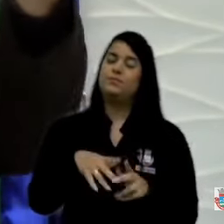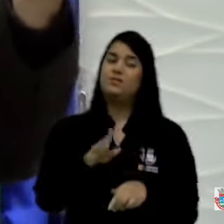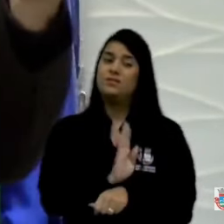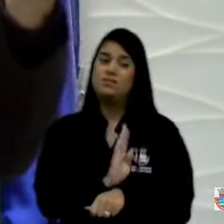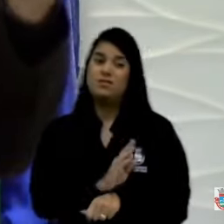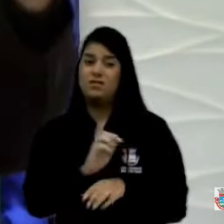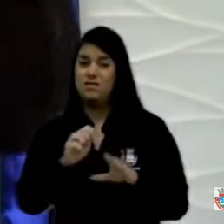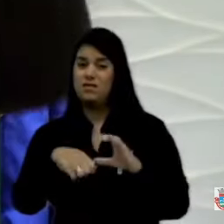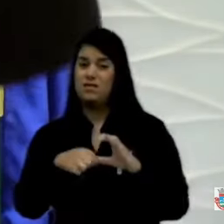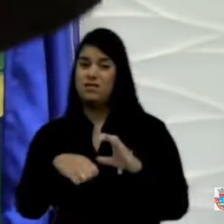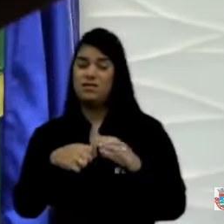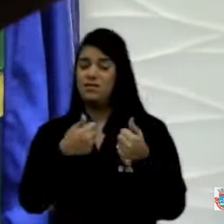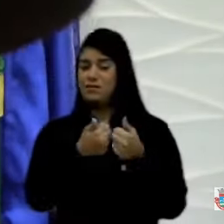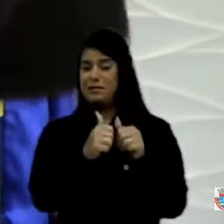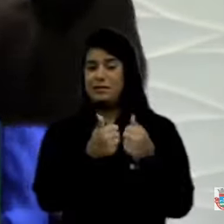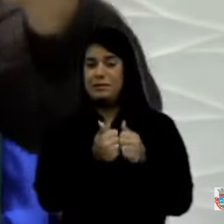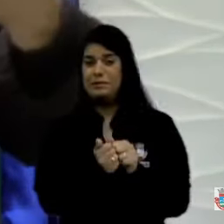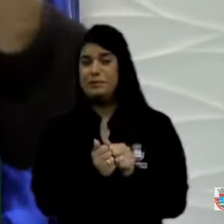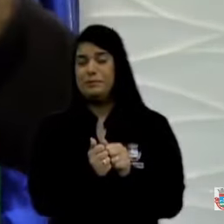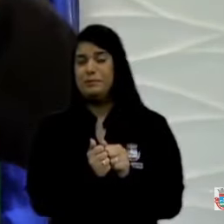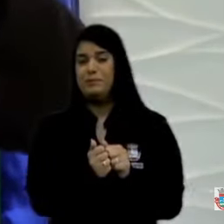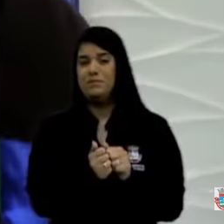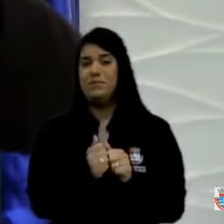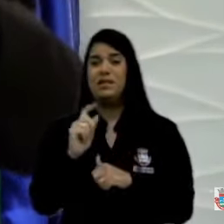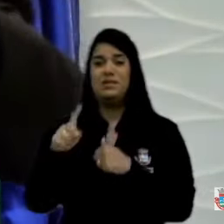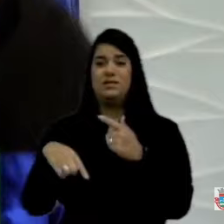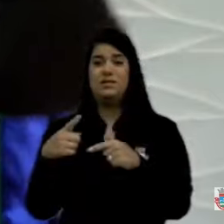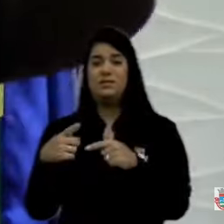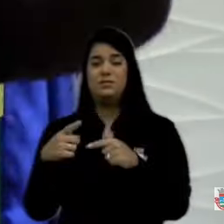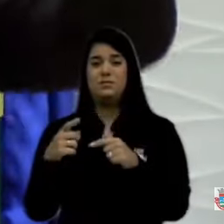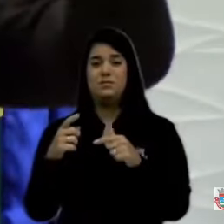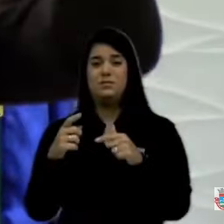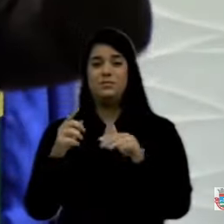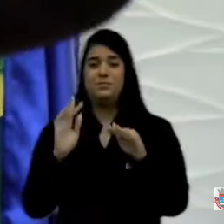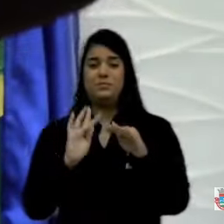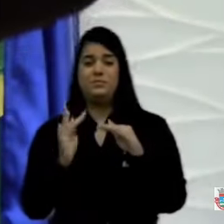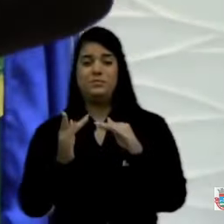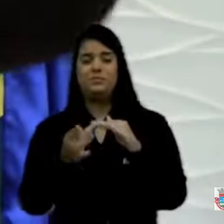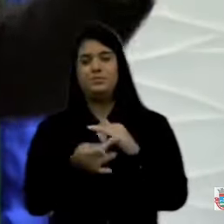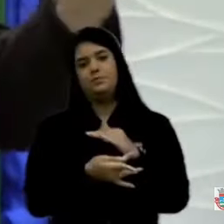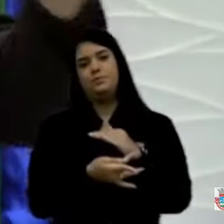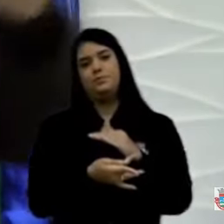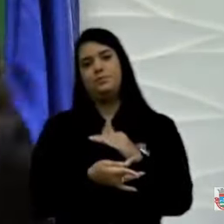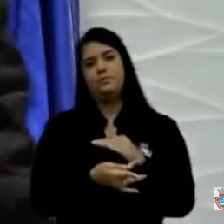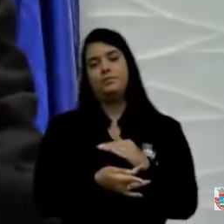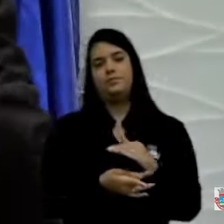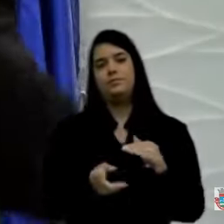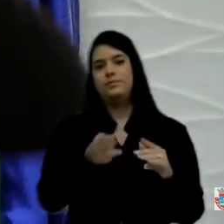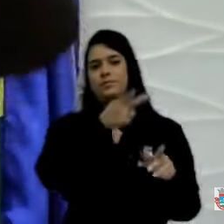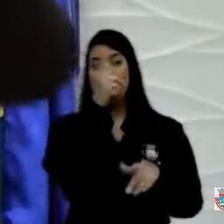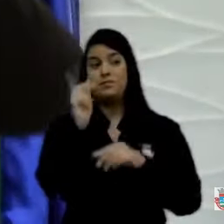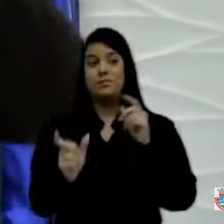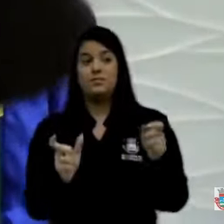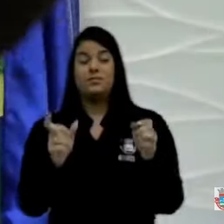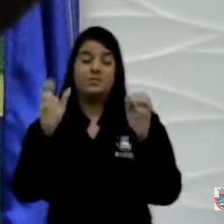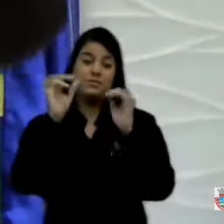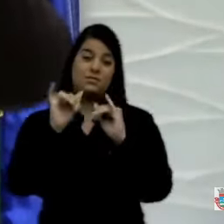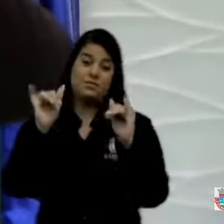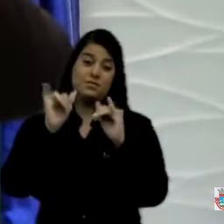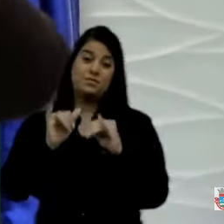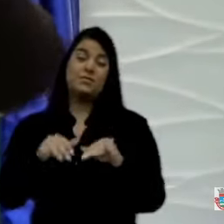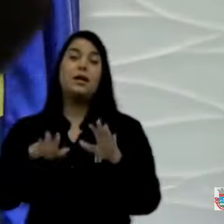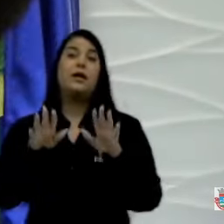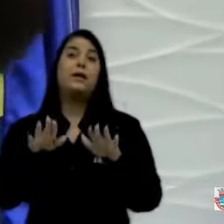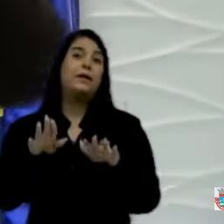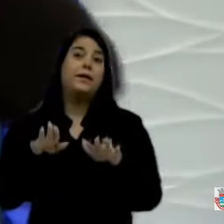do ônibus, para depois jogar na rede social e dizer: olha... Aí os desinformados vão olhar e dizer: olha, a deputada